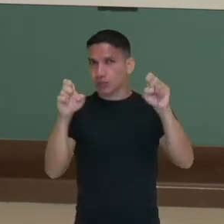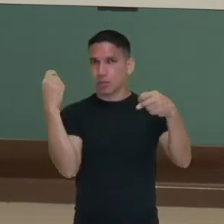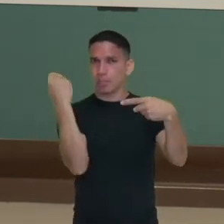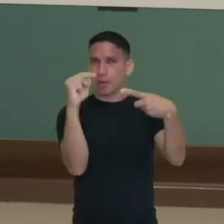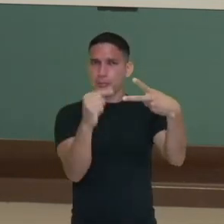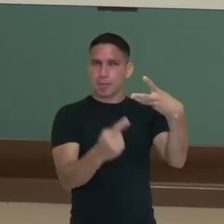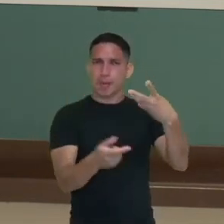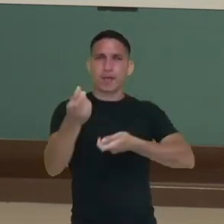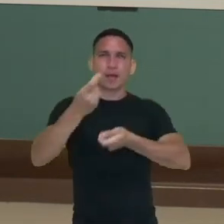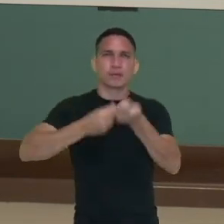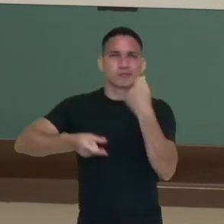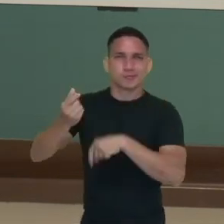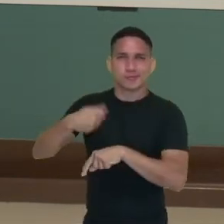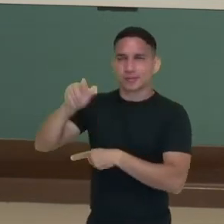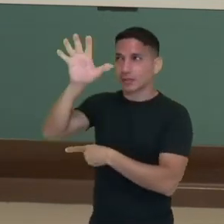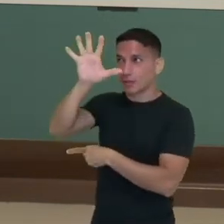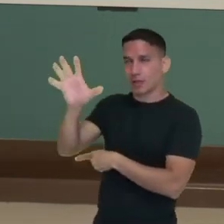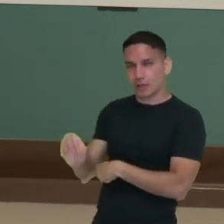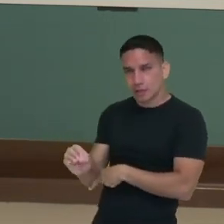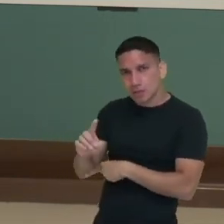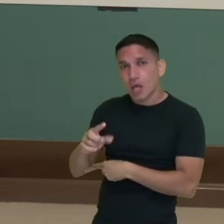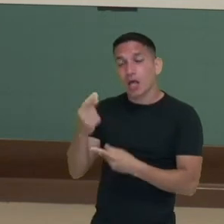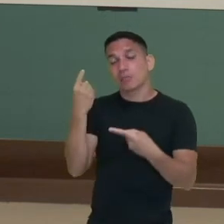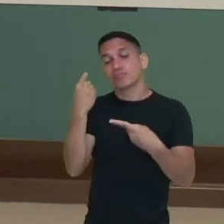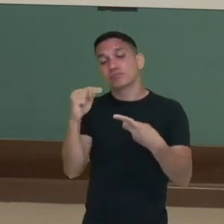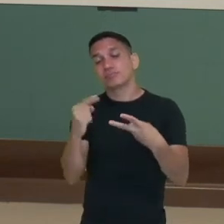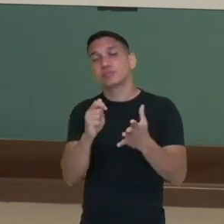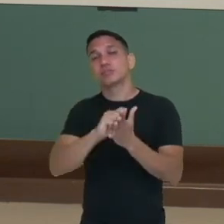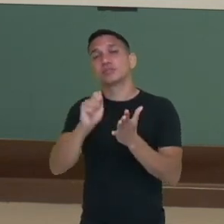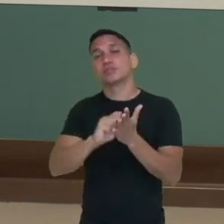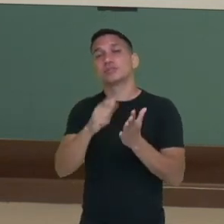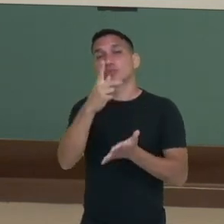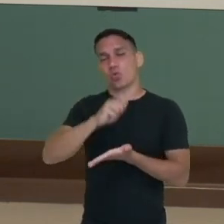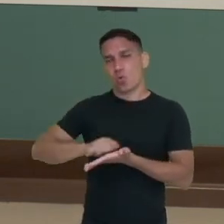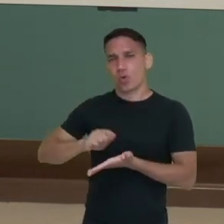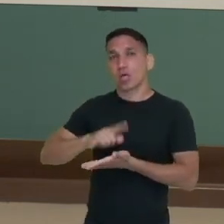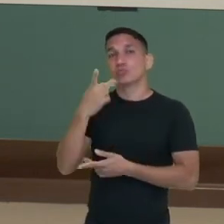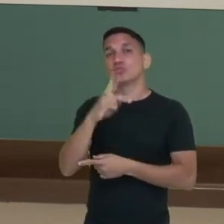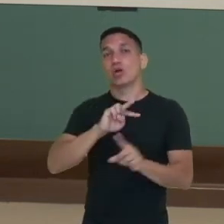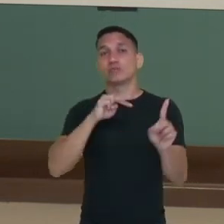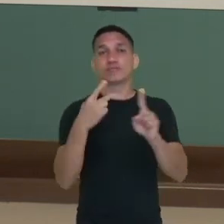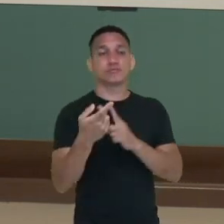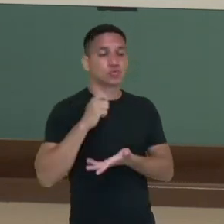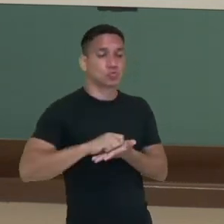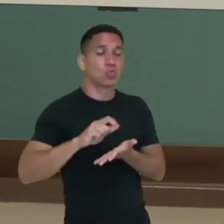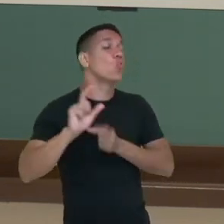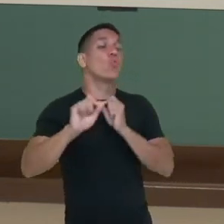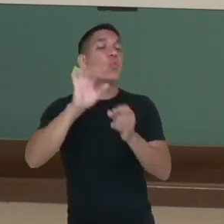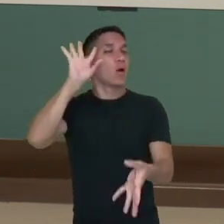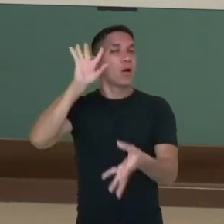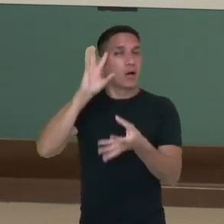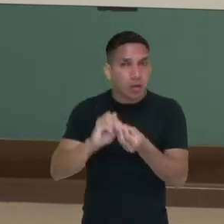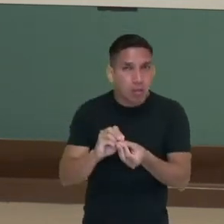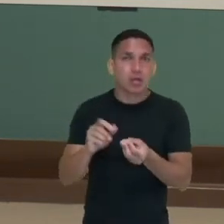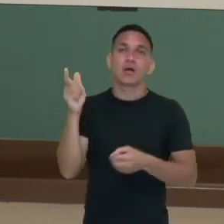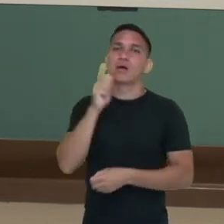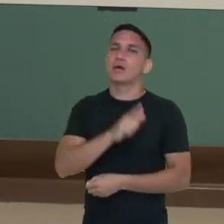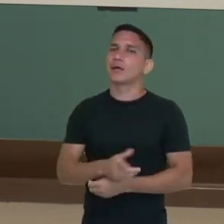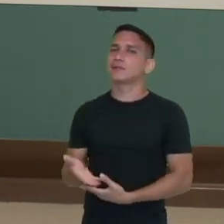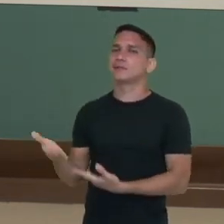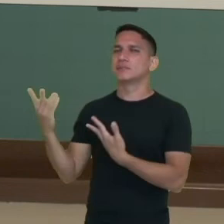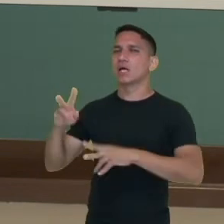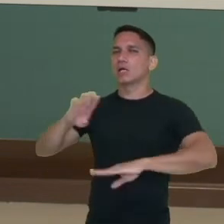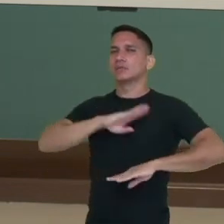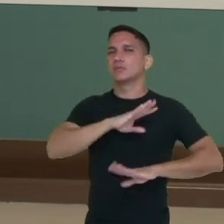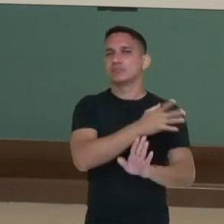econômicos na África, escreva aí em seu caderno a sua opinião sobre qual a conclusão podemos tirar então daquilo que nós